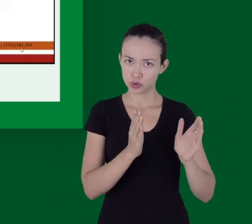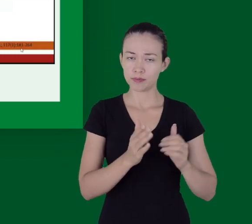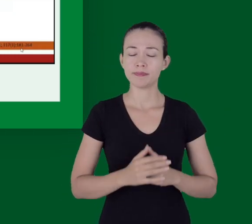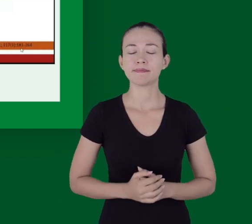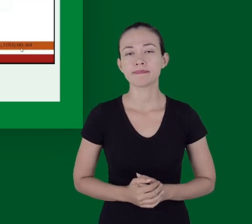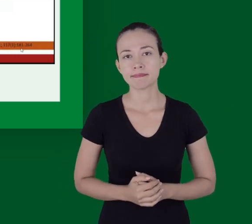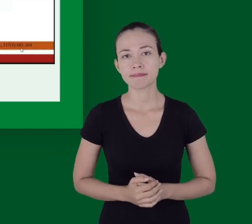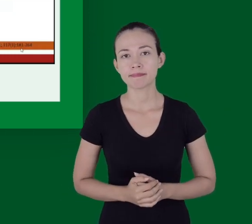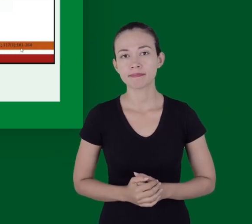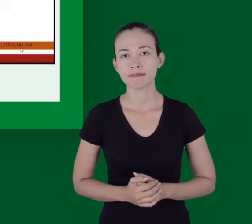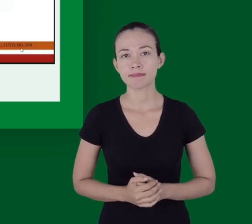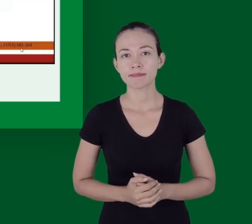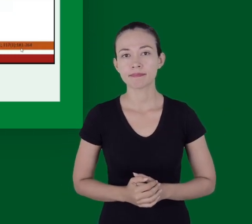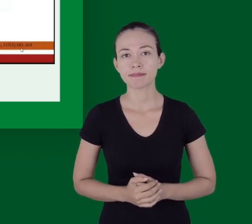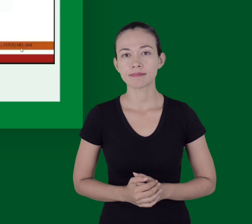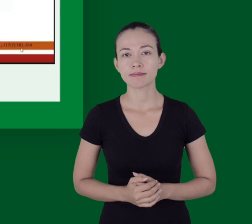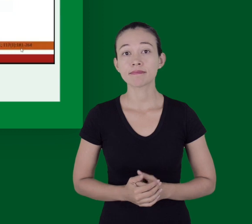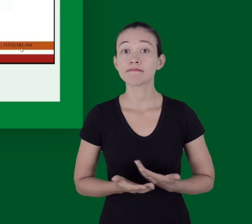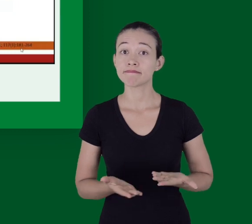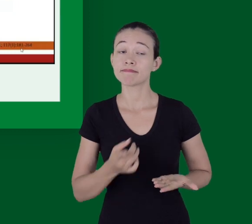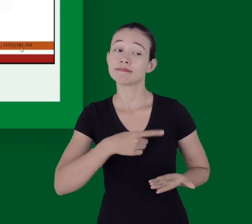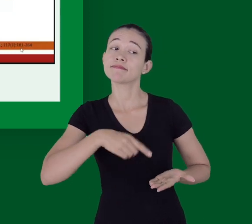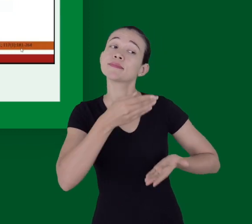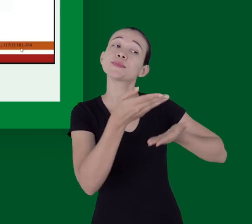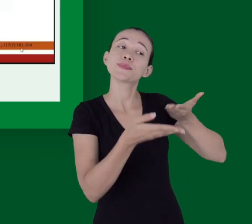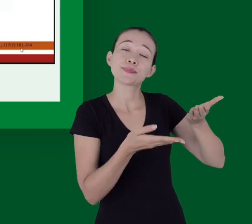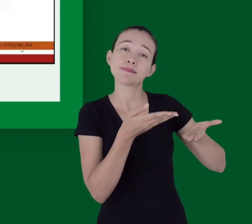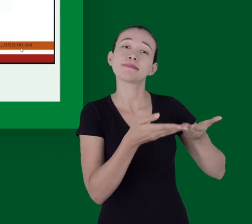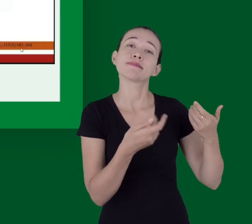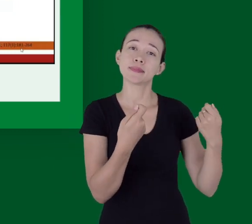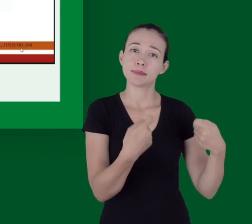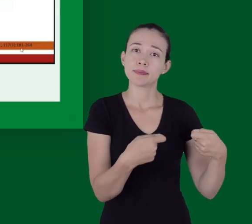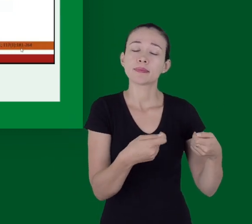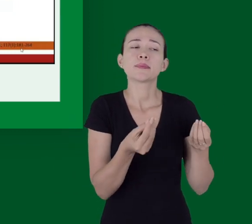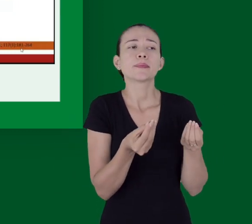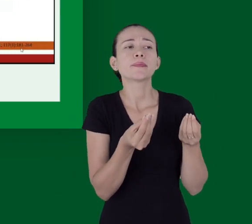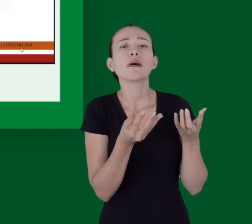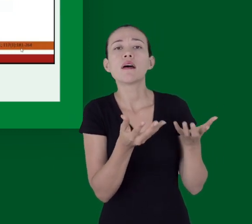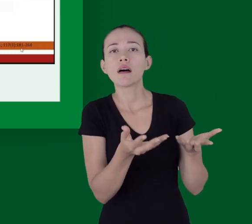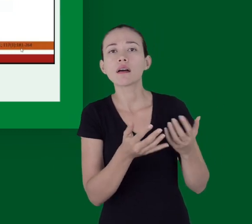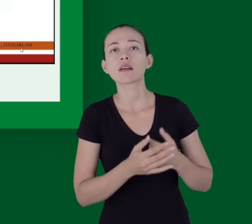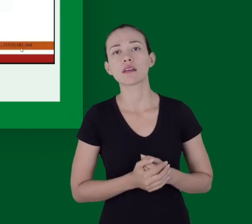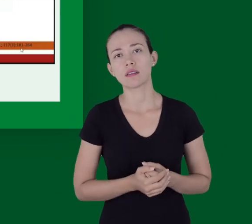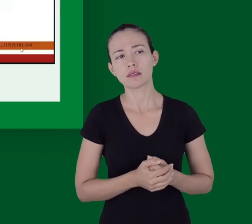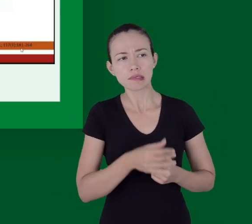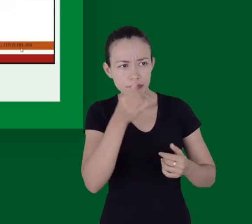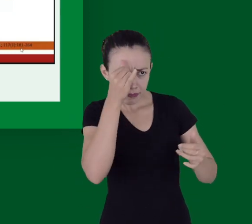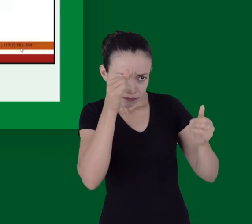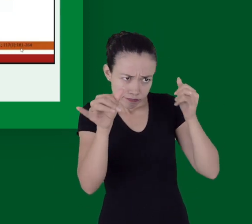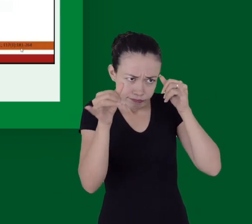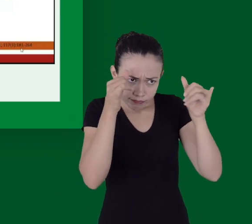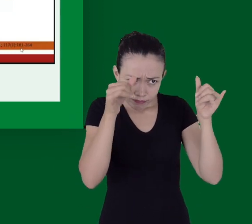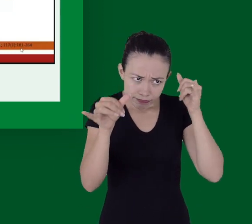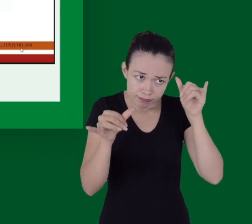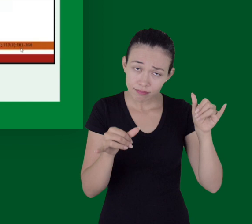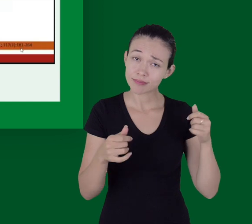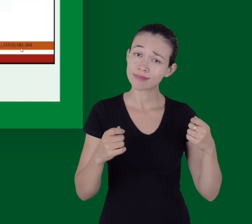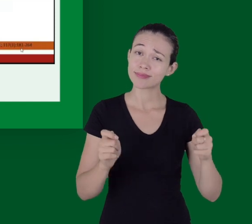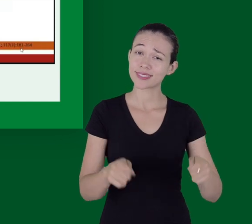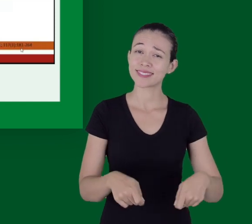dar importância, depois que você viu o paciente, agora você precisa tratar, né, para